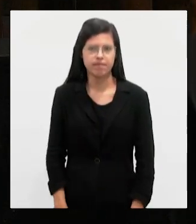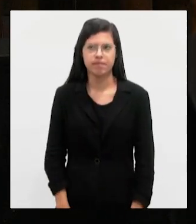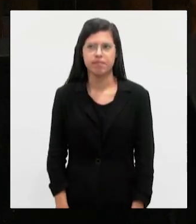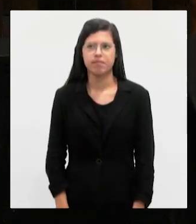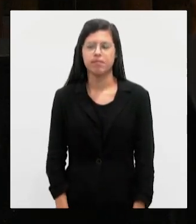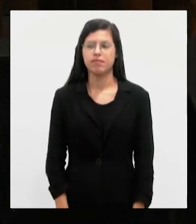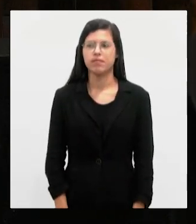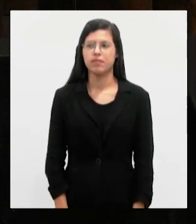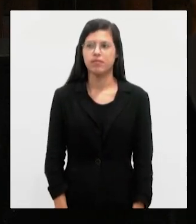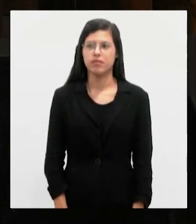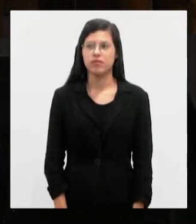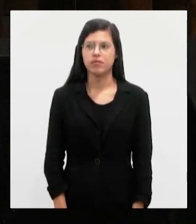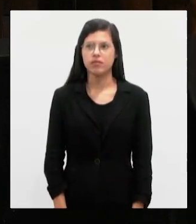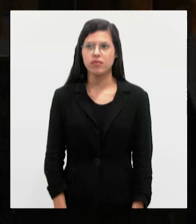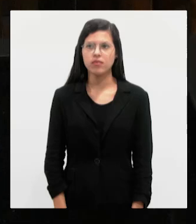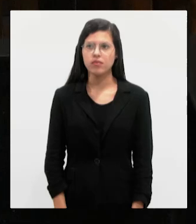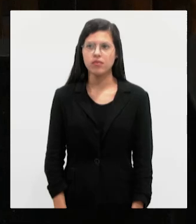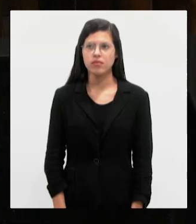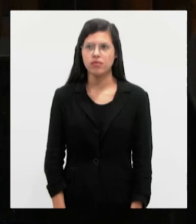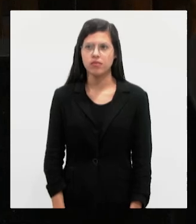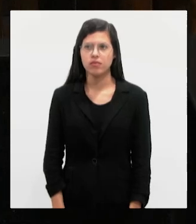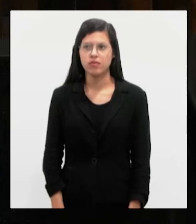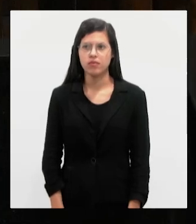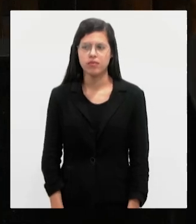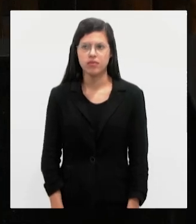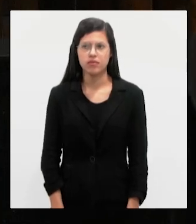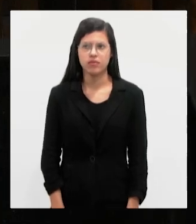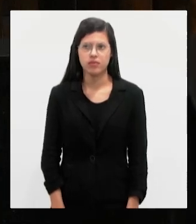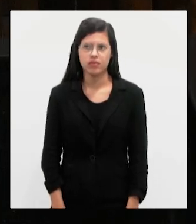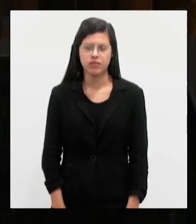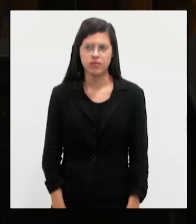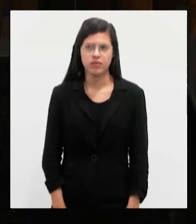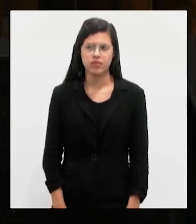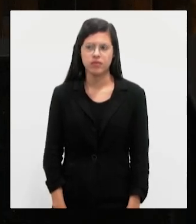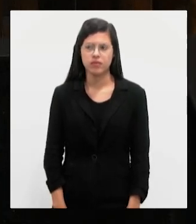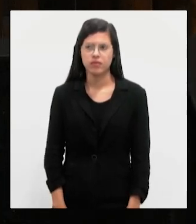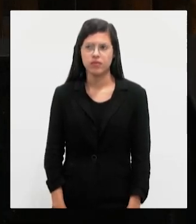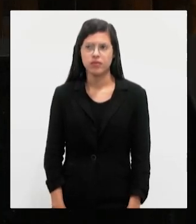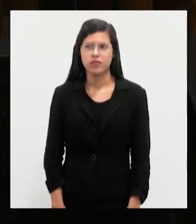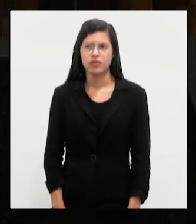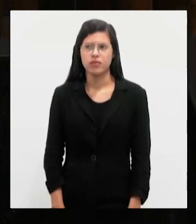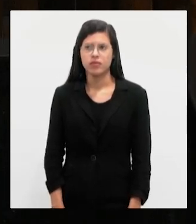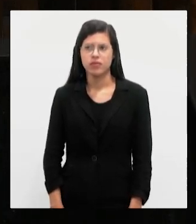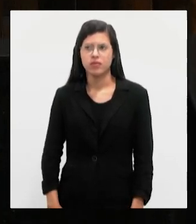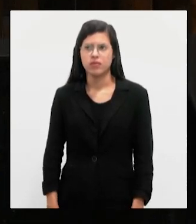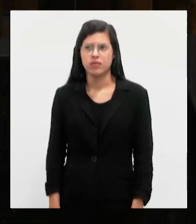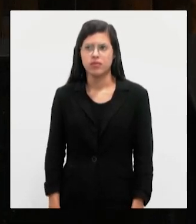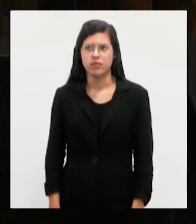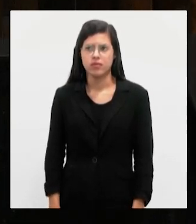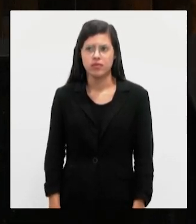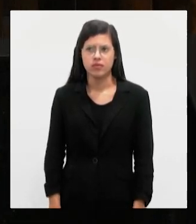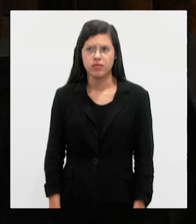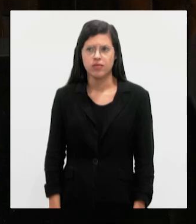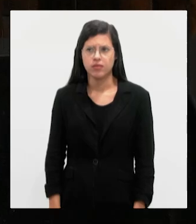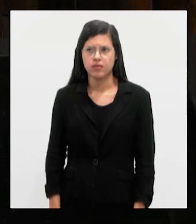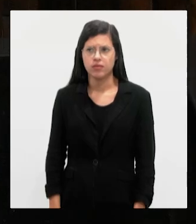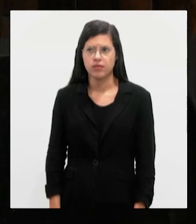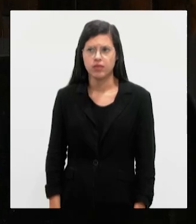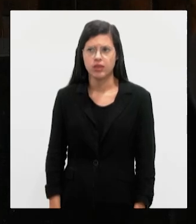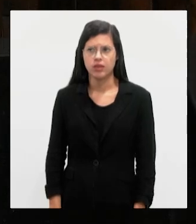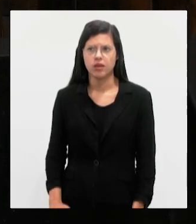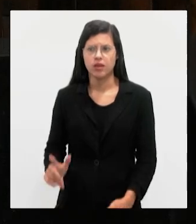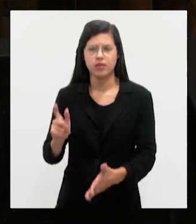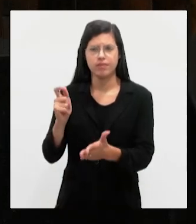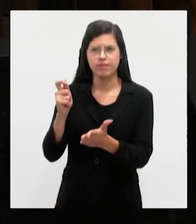E aí, ainda importa essa ordinária dessa mulher